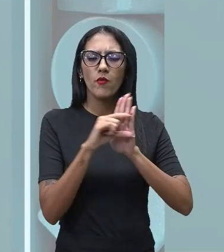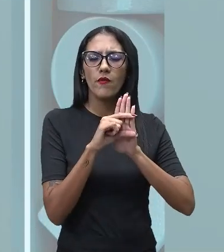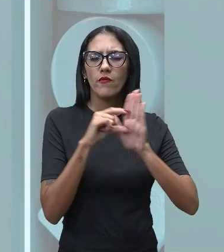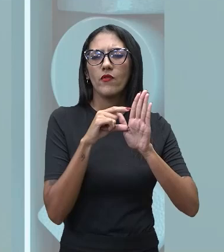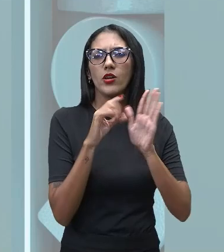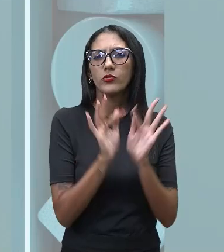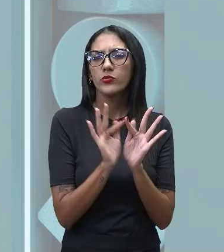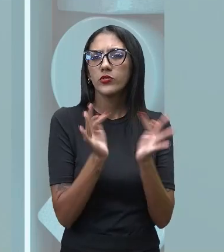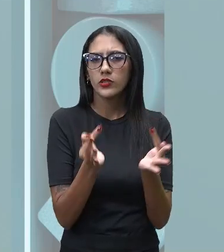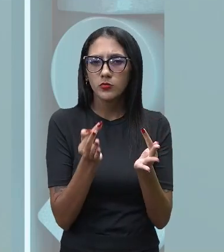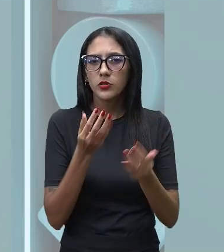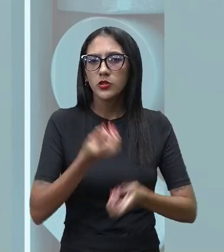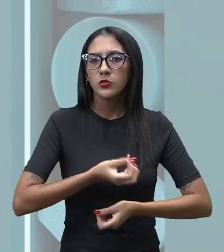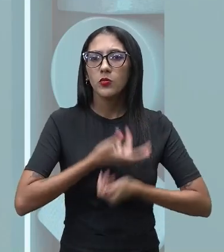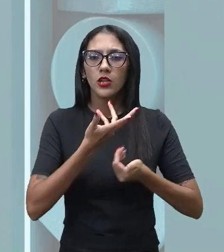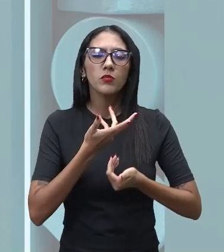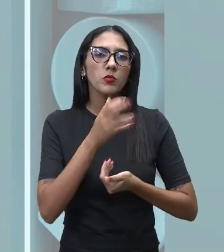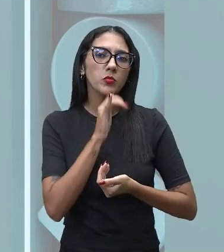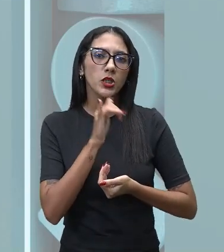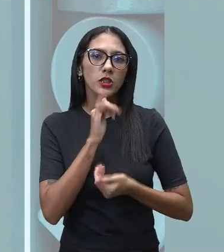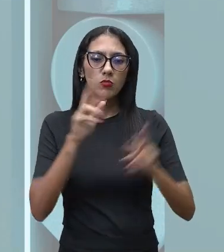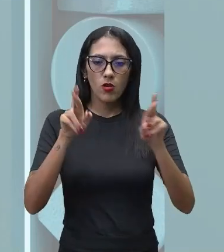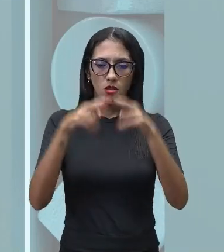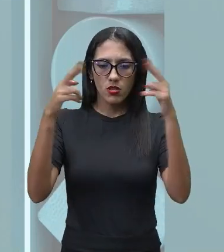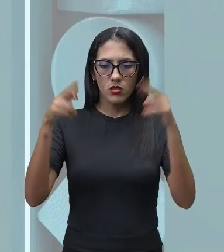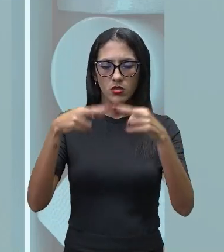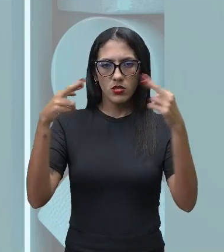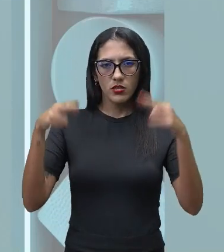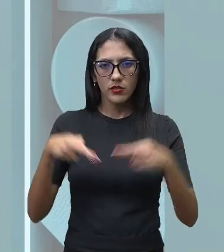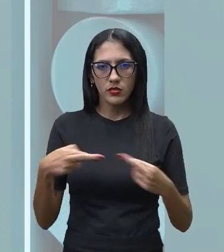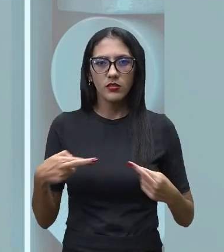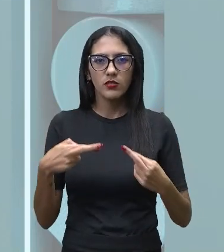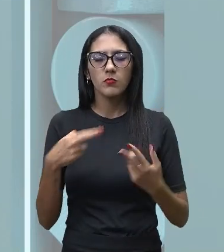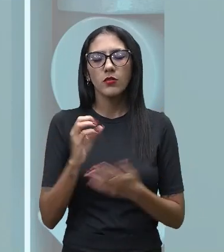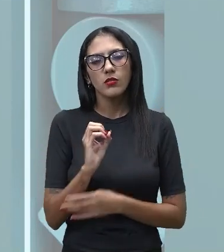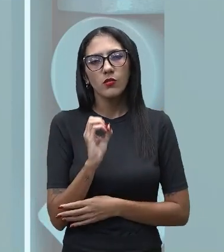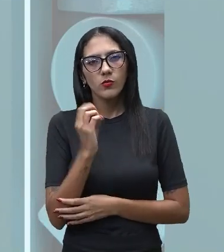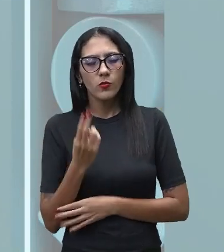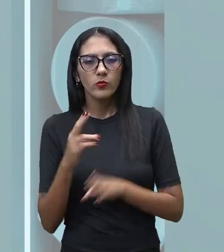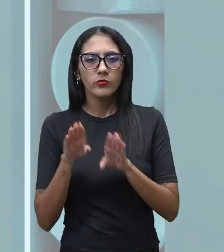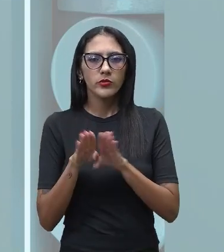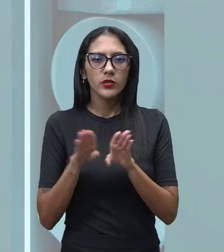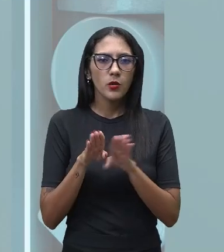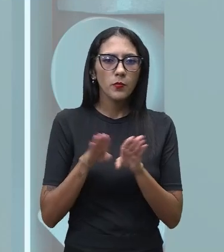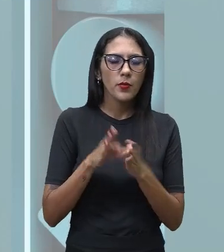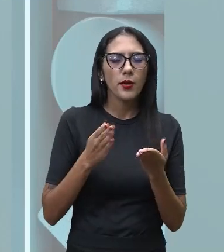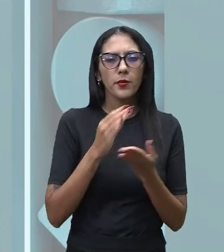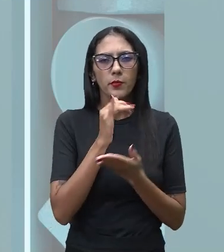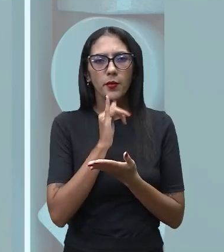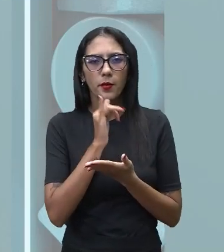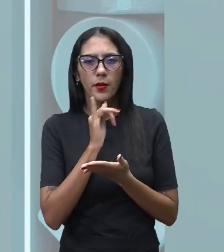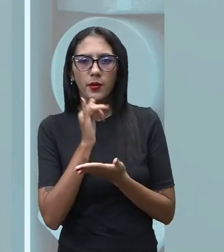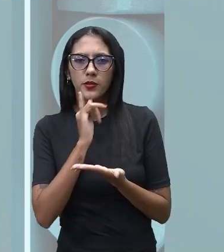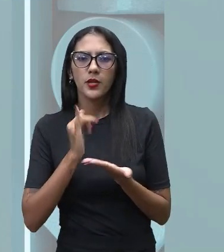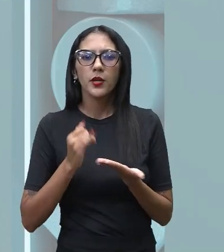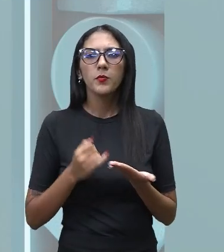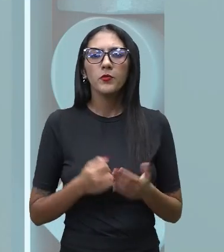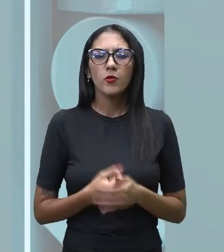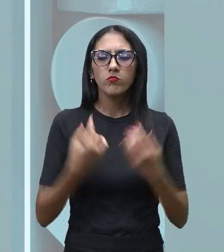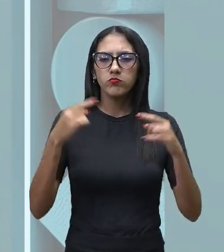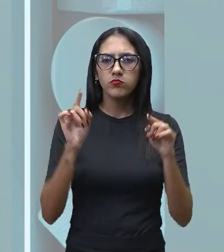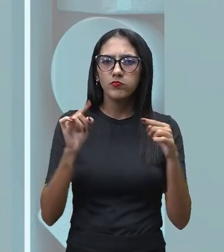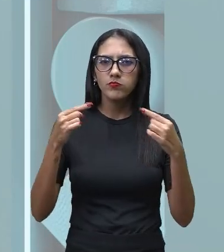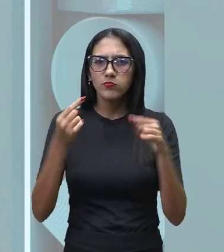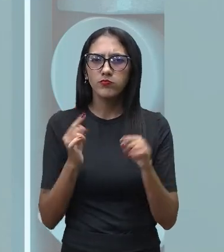às vezes fazer uma rima acontecer, ou fazer com que a cadência seja melhor, a musicalidade